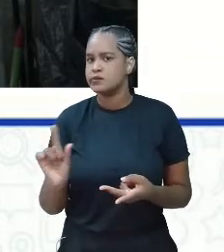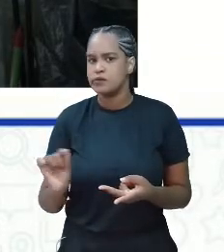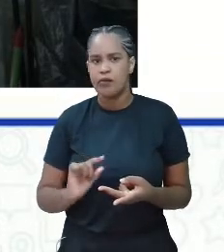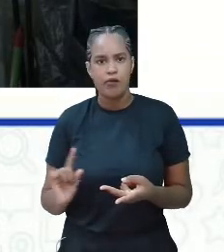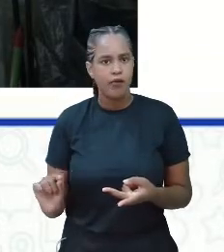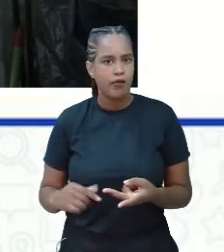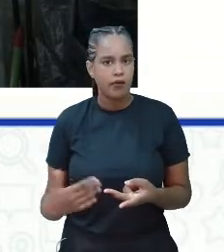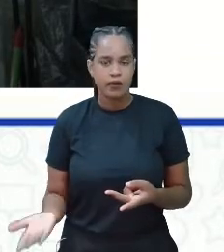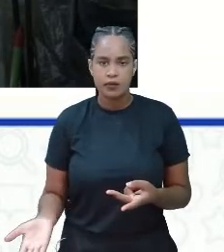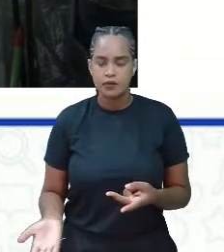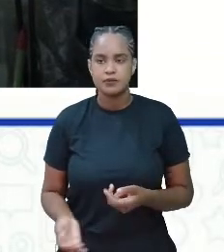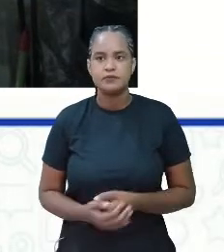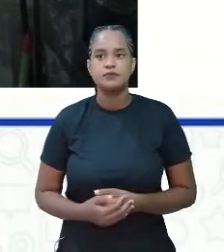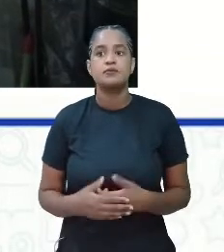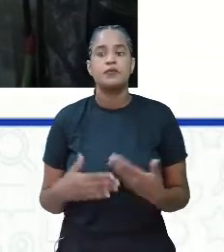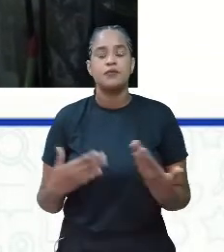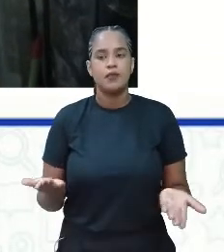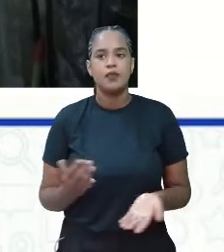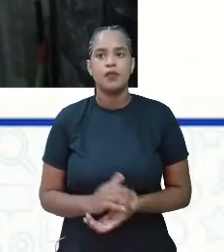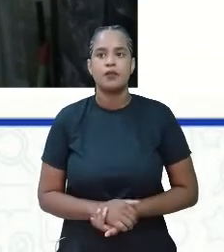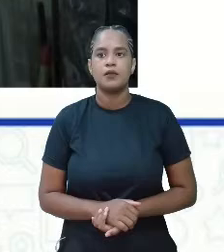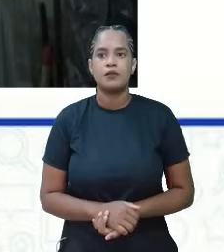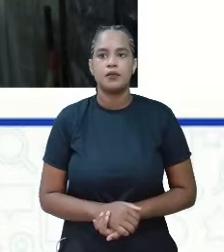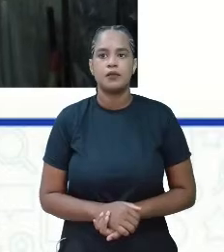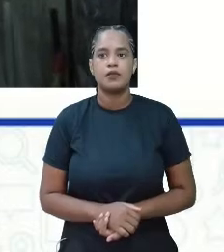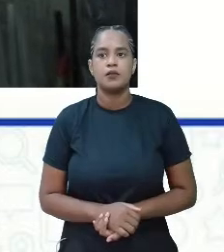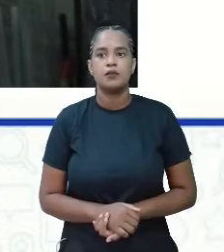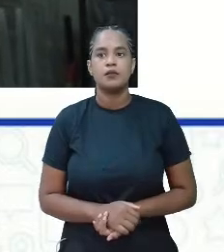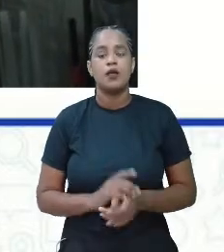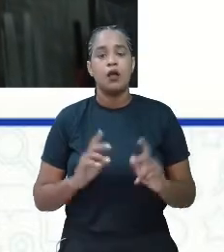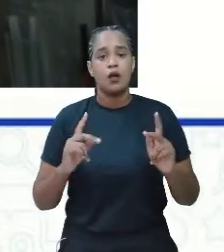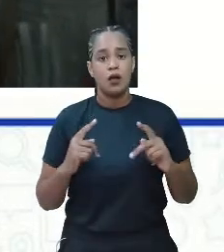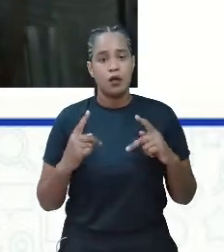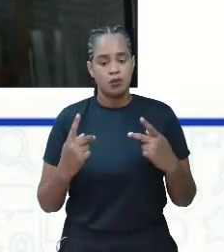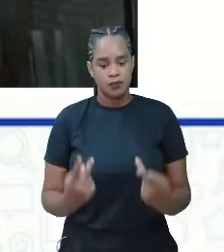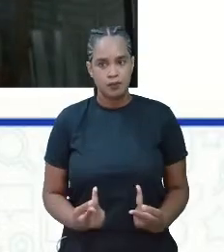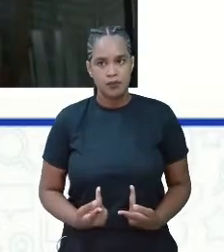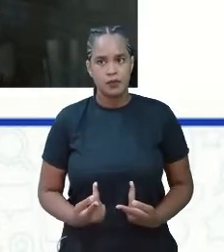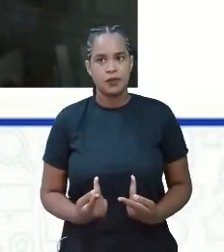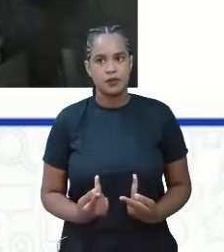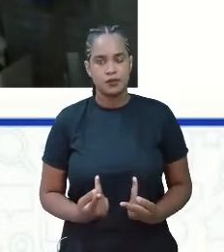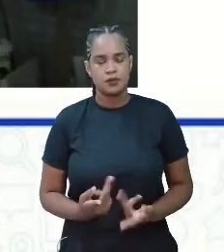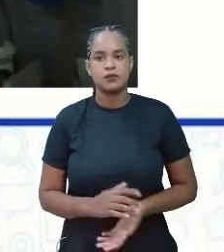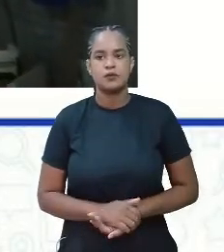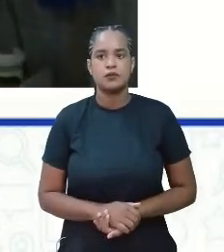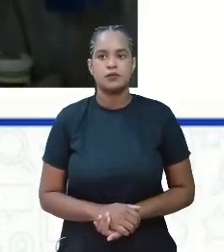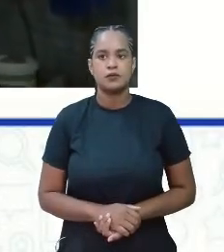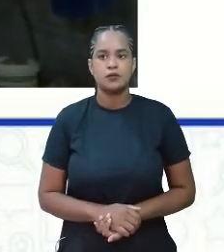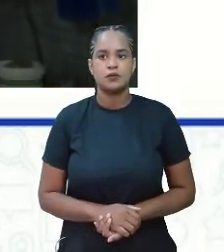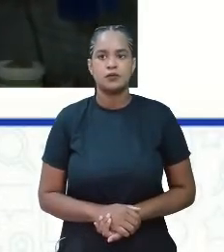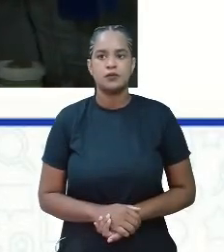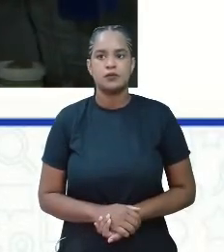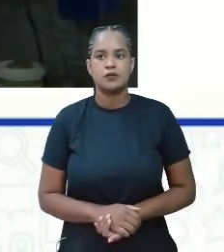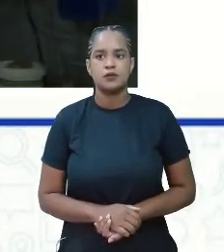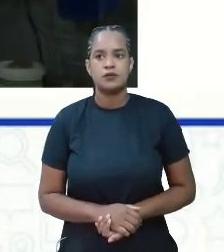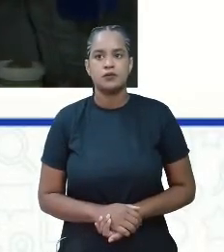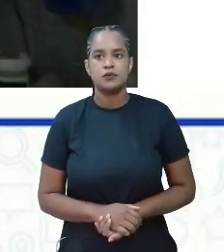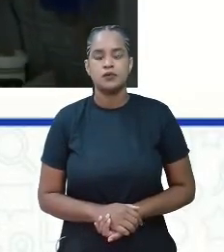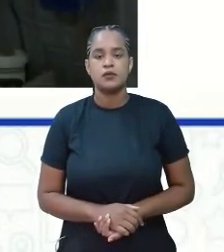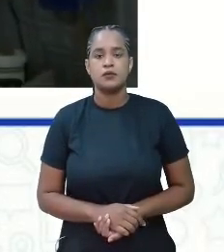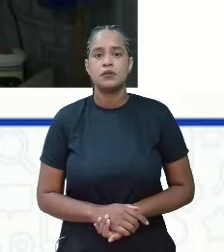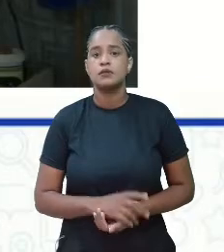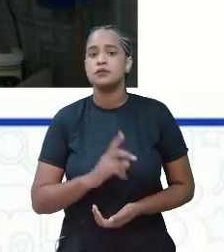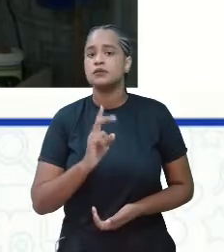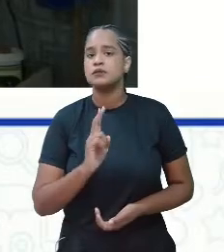escolha. E isso, o ser humano leva muito de encontro aquilo que se parece